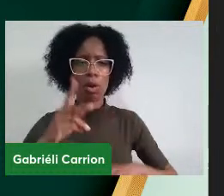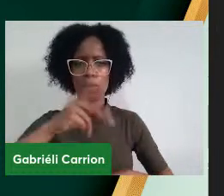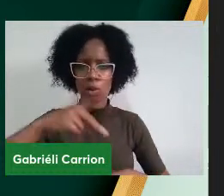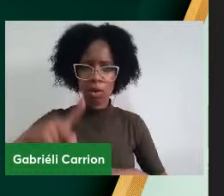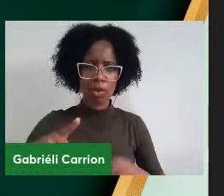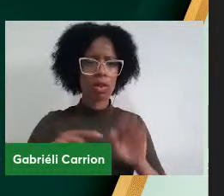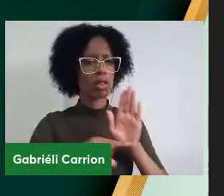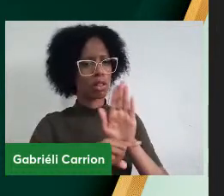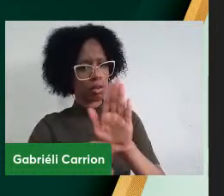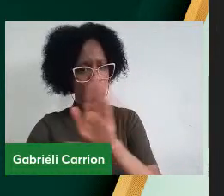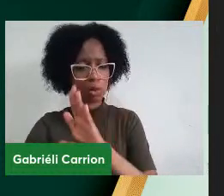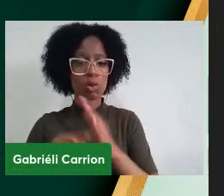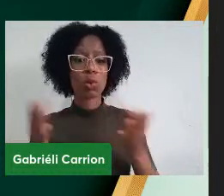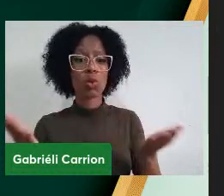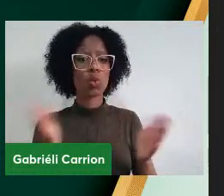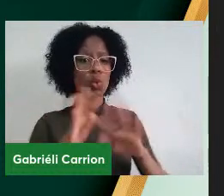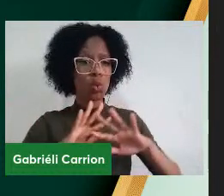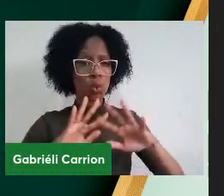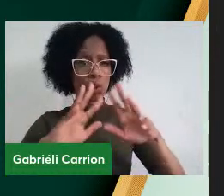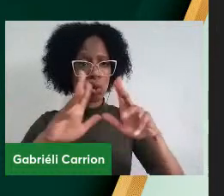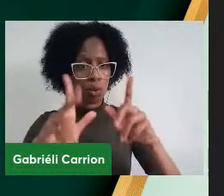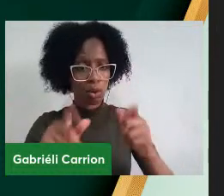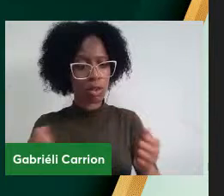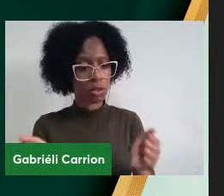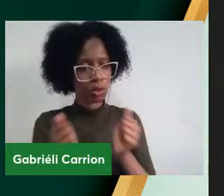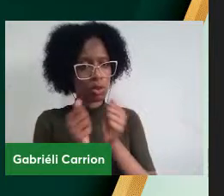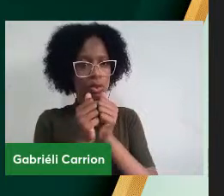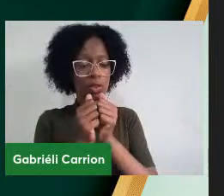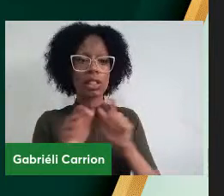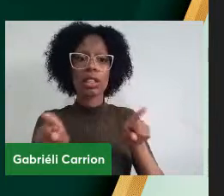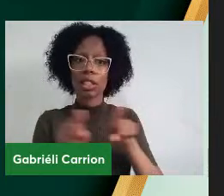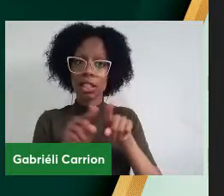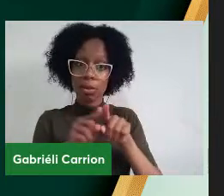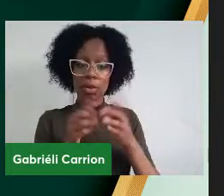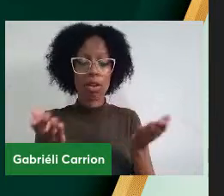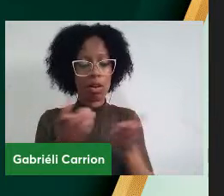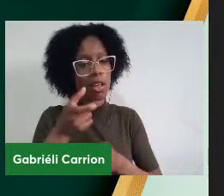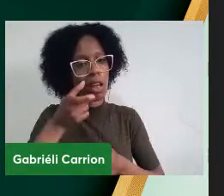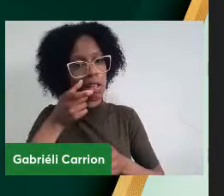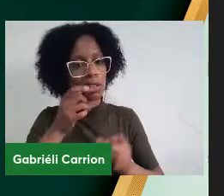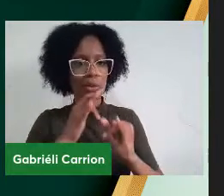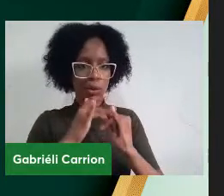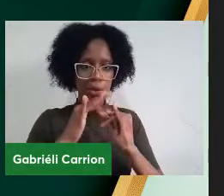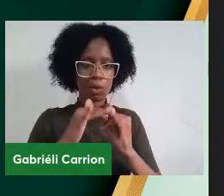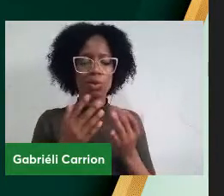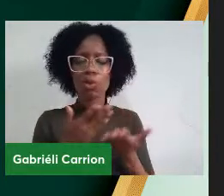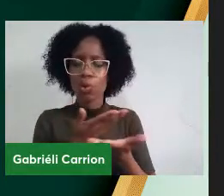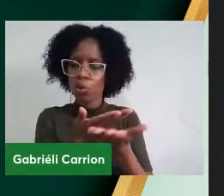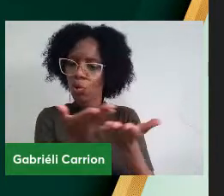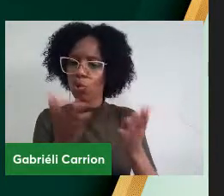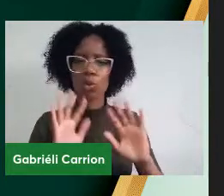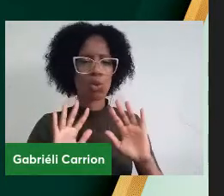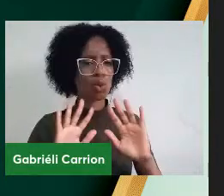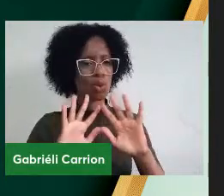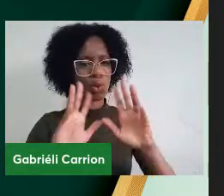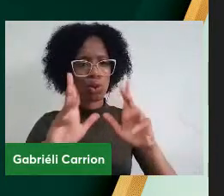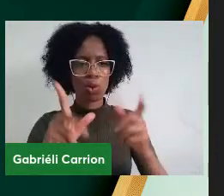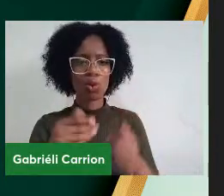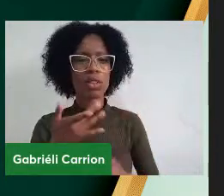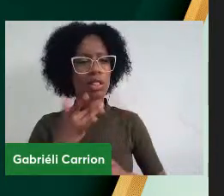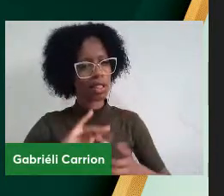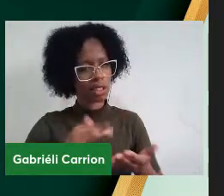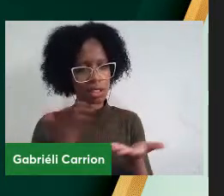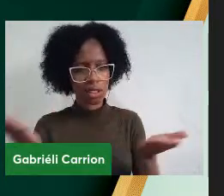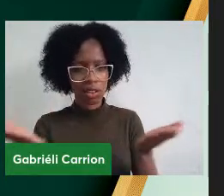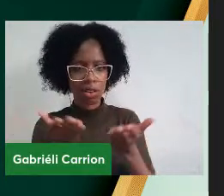colaboradores que estão presentes aqui e também aqueles que nos acompanham. Tenham todos e todas uma excelente tarde, um excelente momento